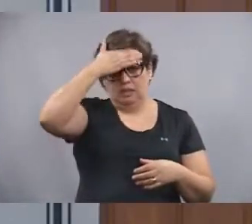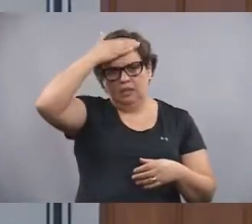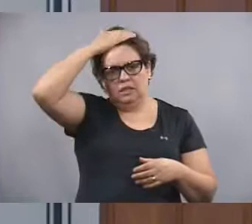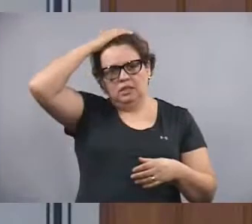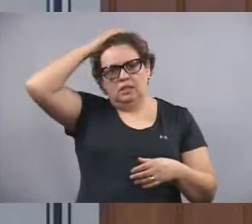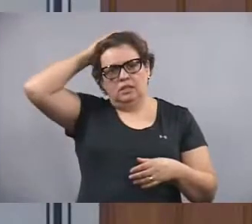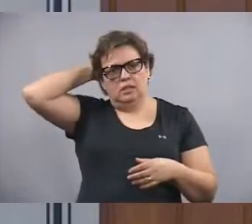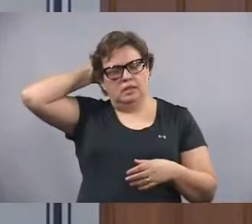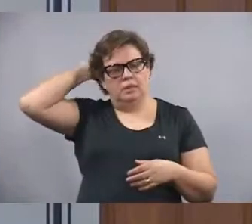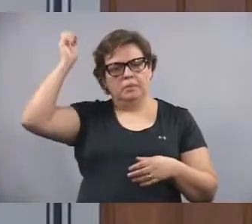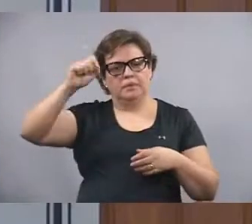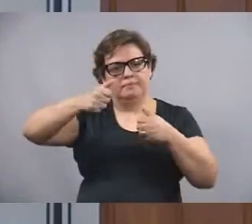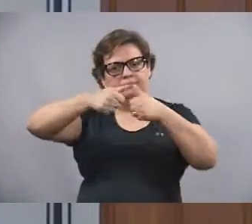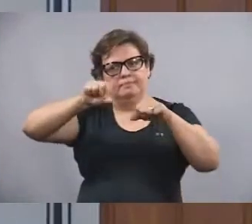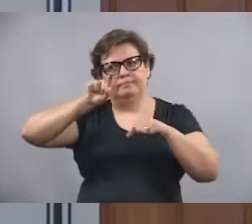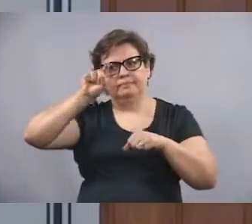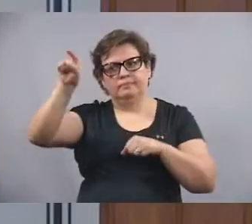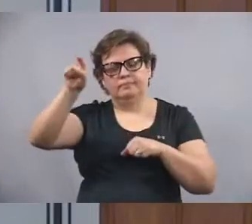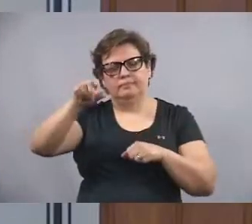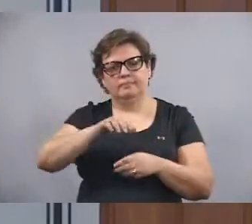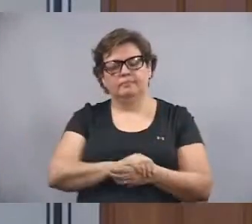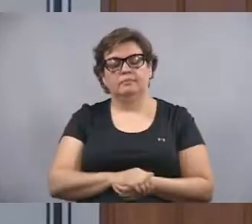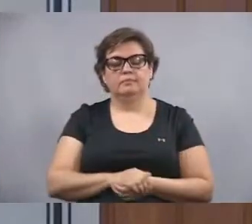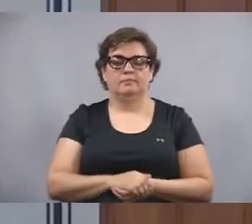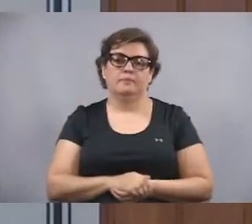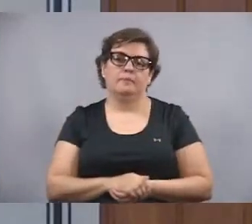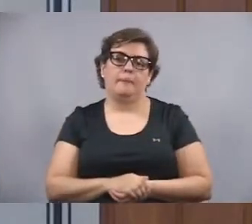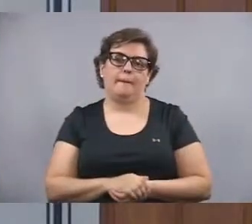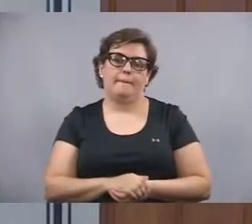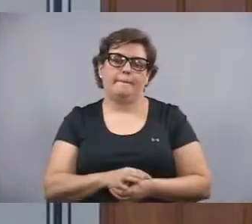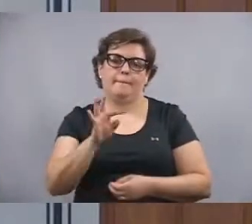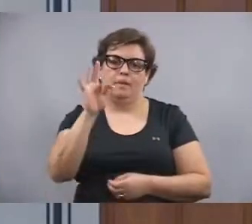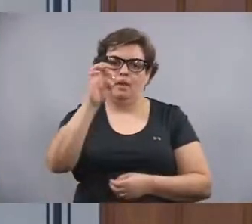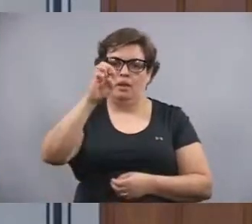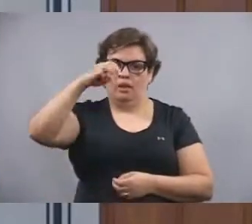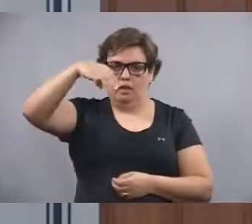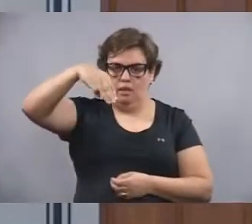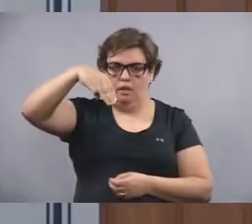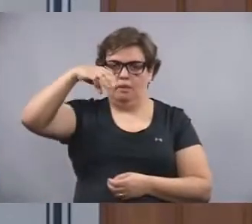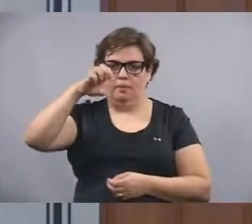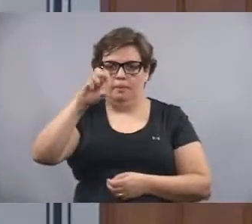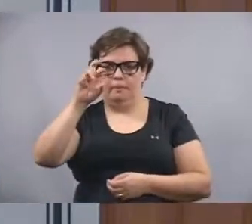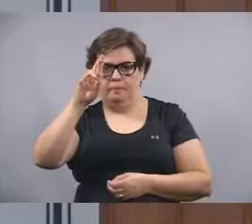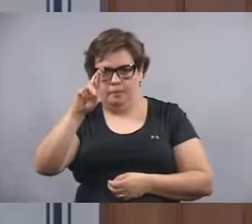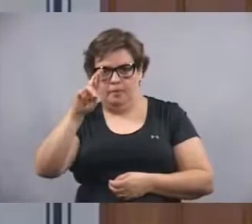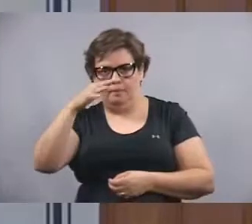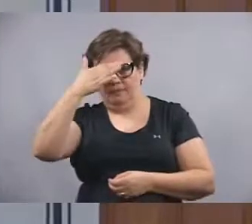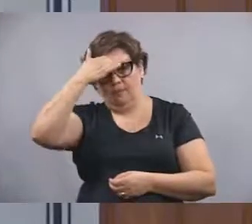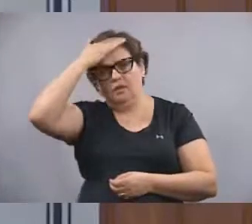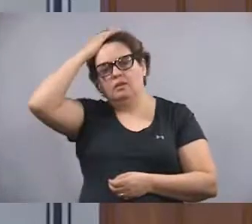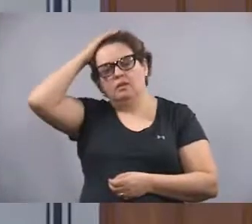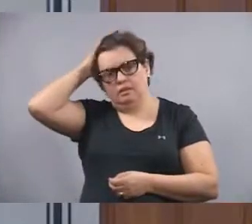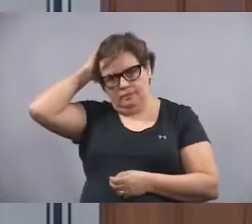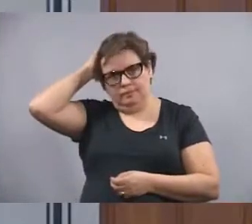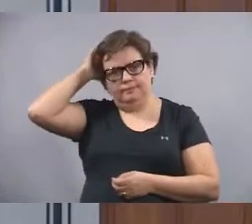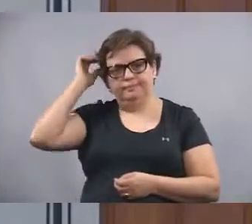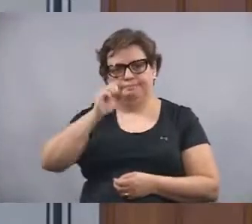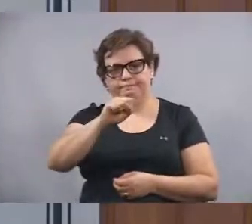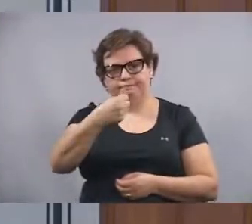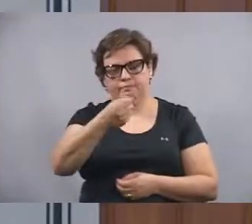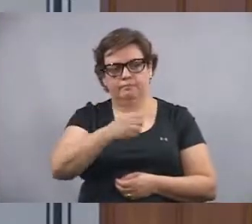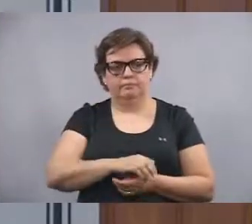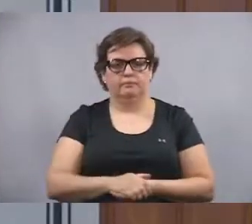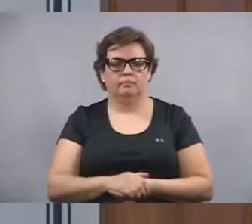no governo e fazendo isso com a população. Imagina o servidor que não recebeu o seu salário